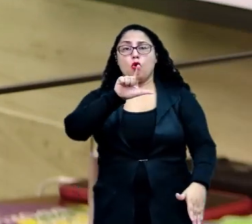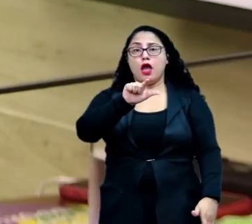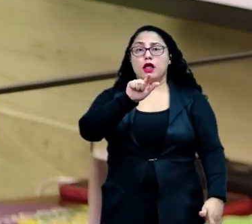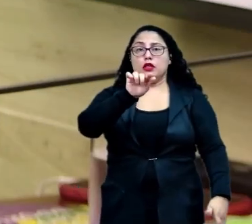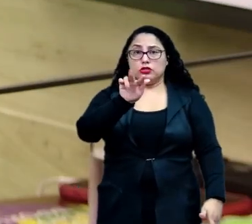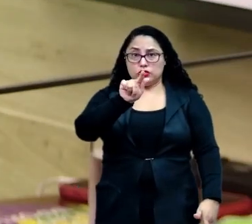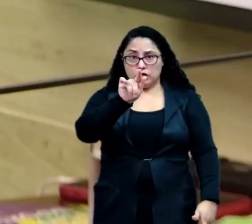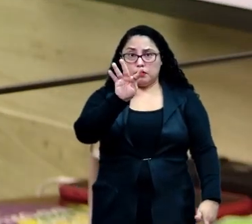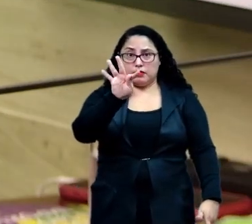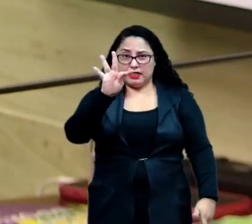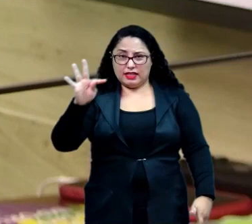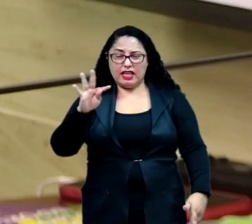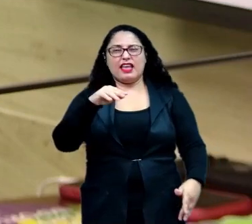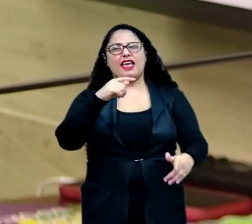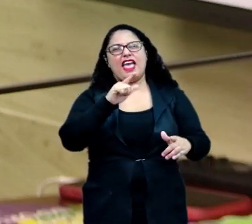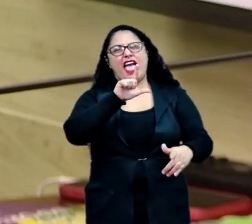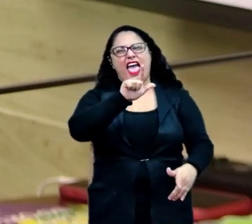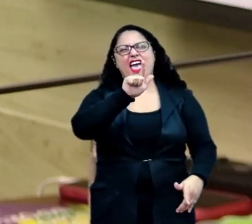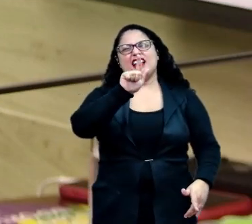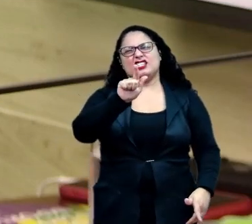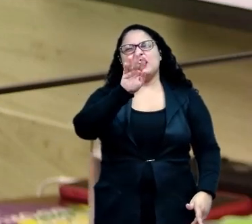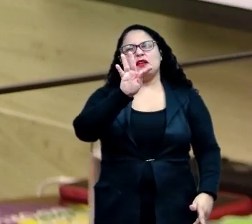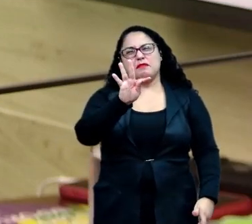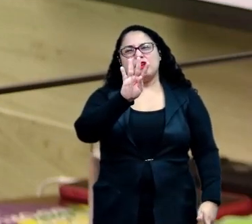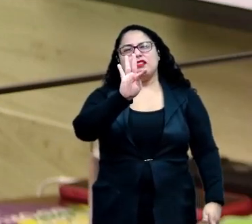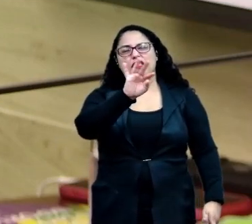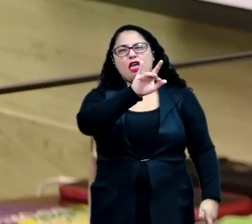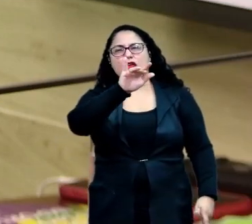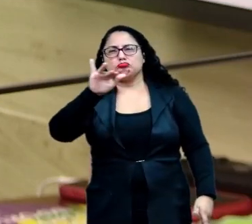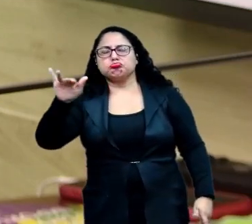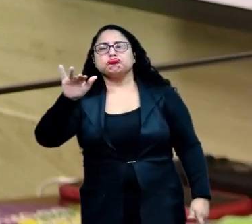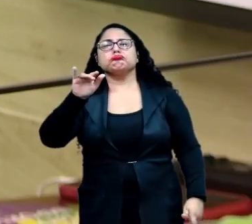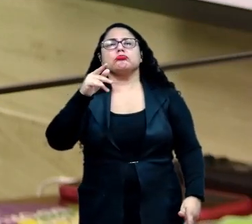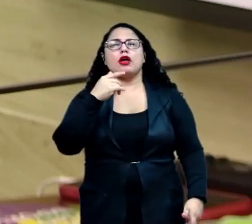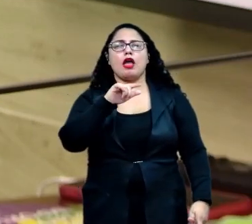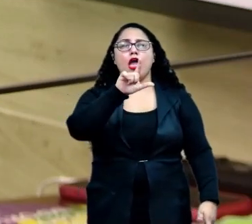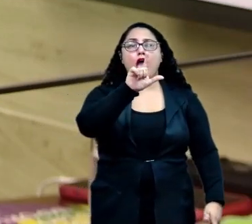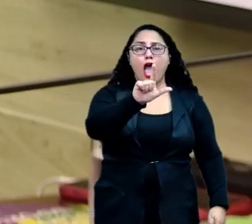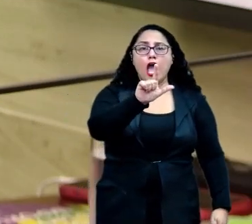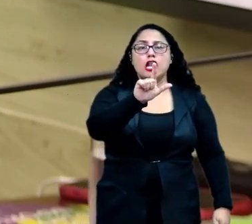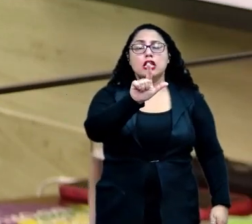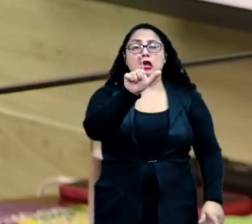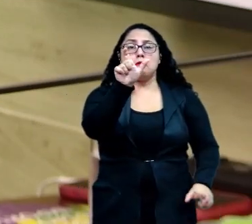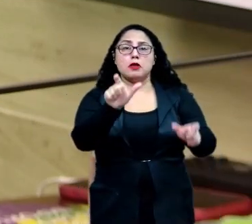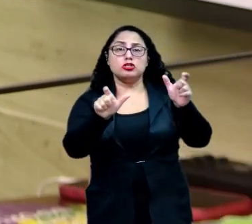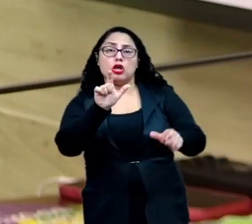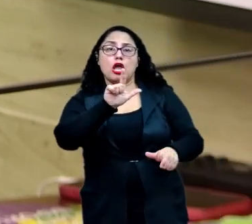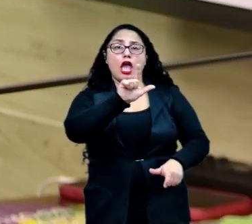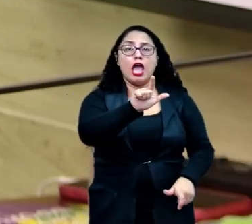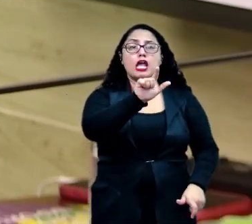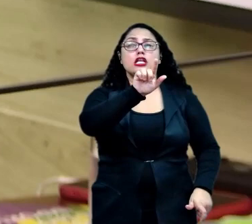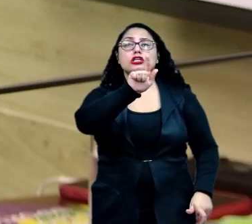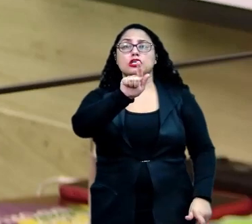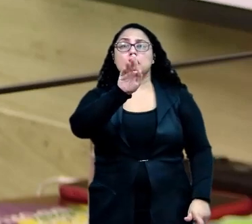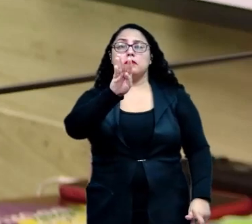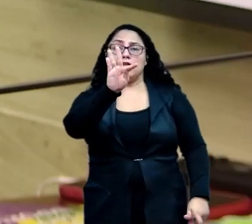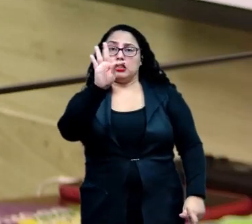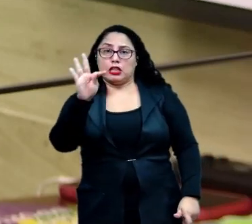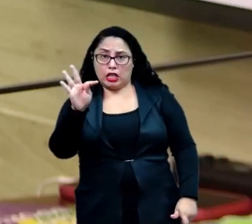essa sigla já grandona, LGBTQIA+, aí algumas pessoas usam